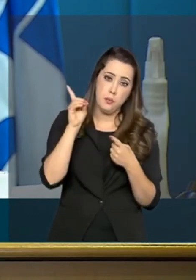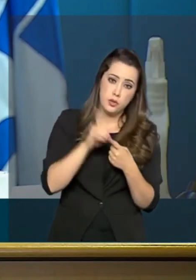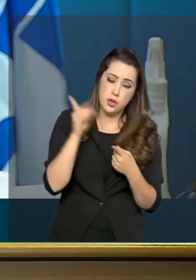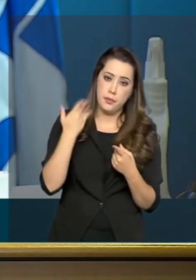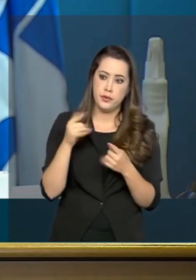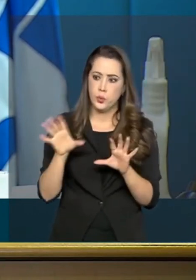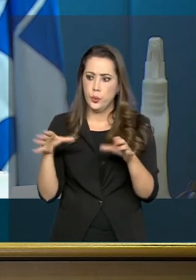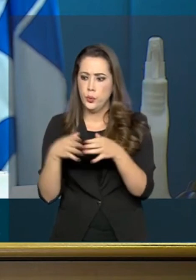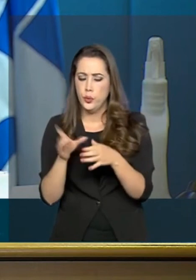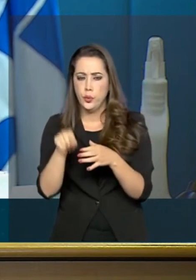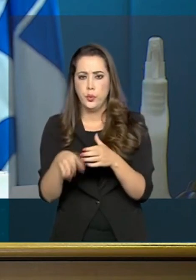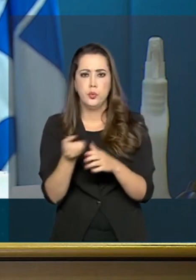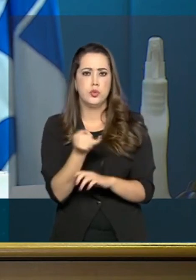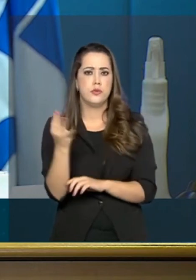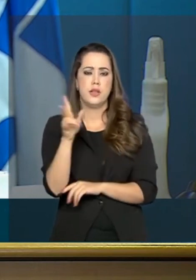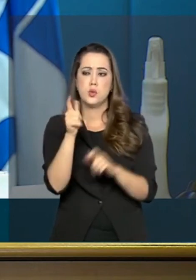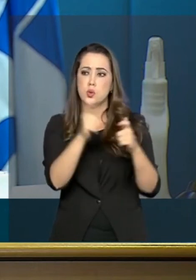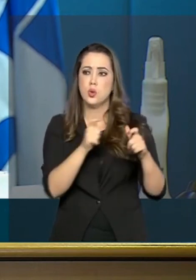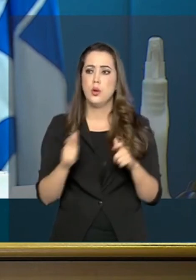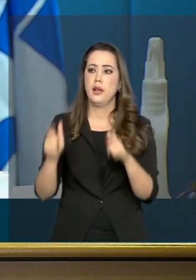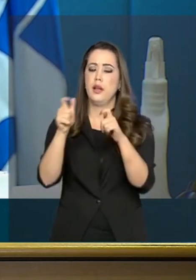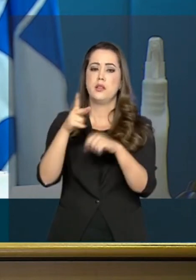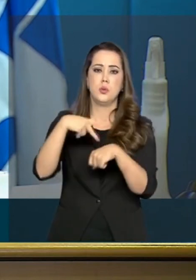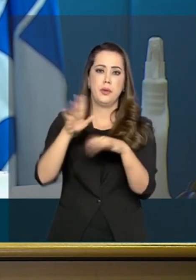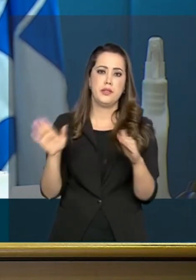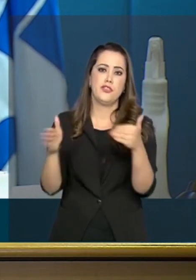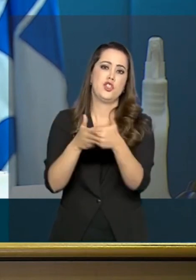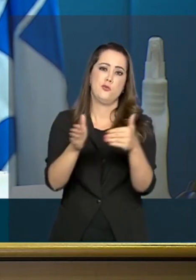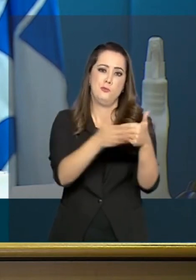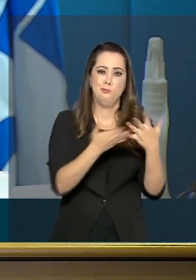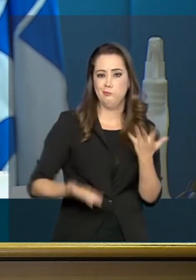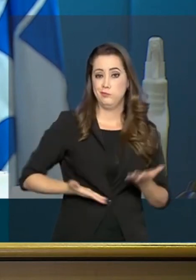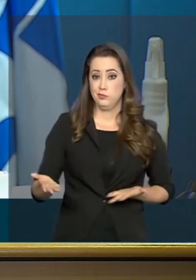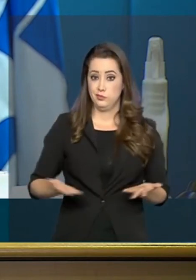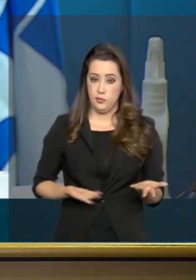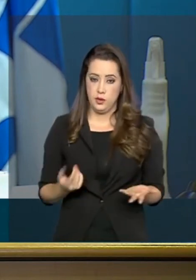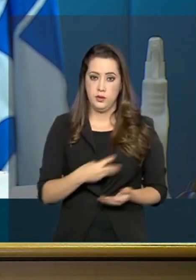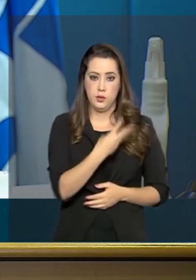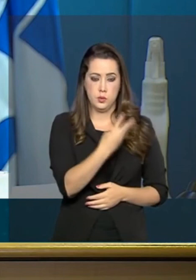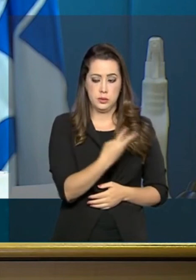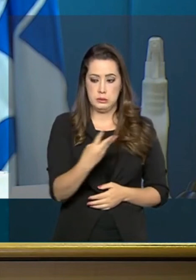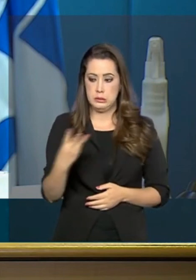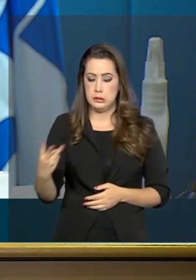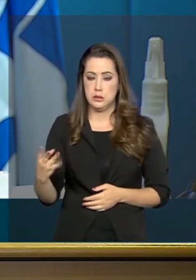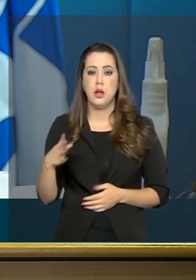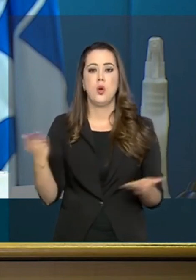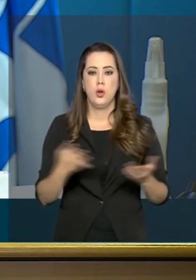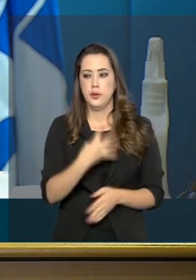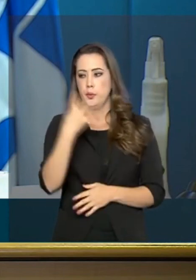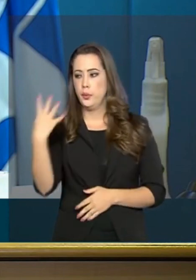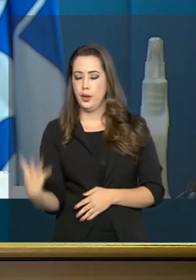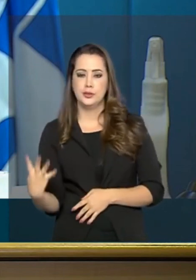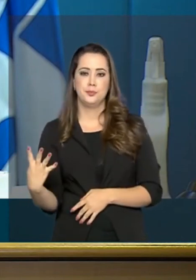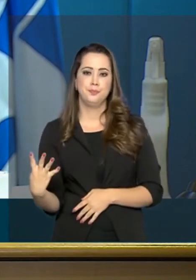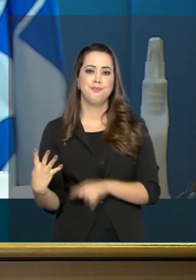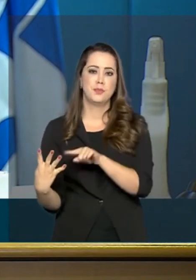tiveram, em boa parte do país, o seu segmento interrompido. E, em decorrência dessas 3 ondas, nós temos a quarta onda, que são